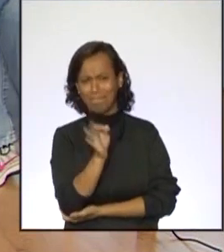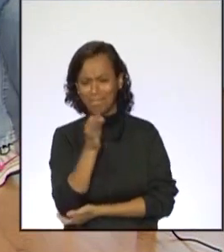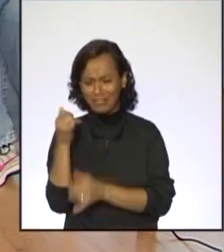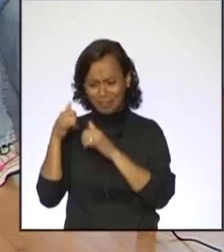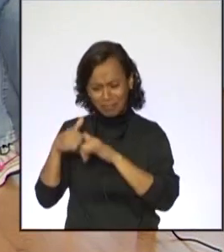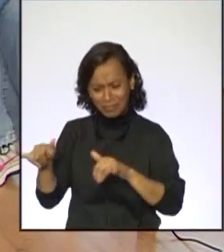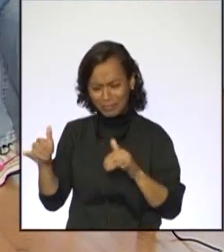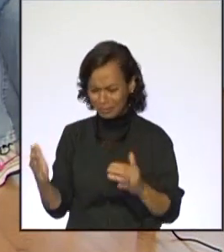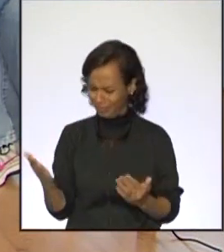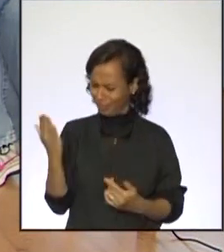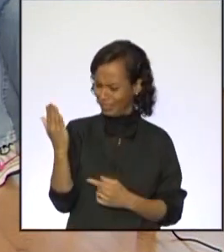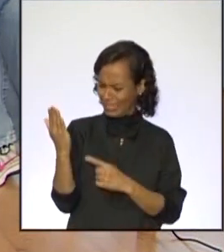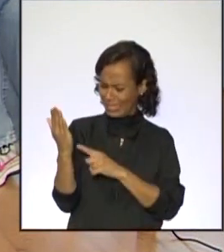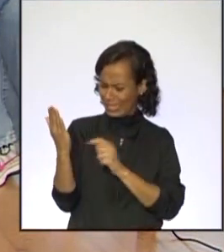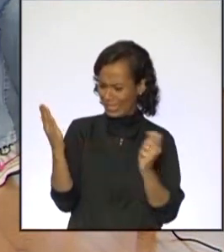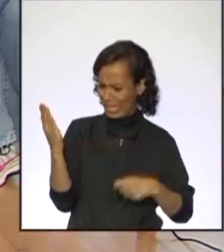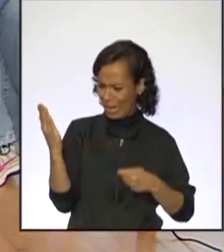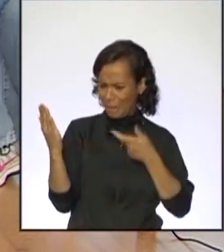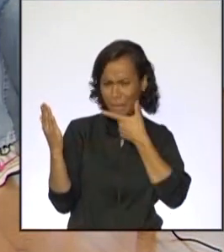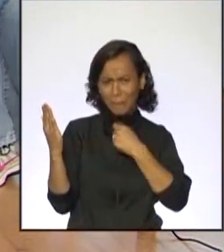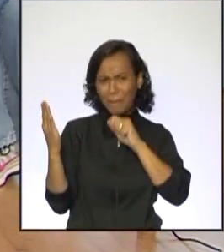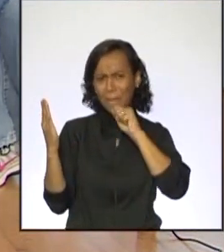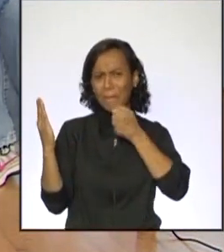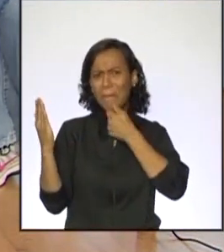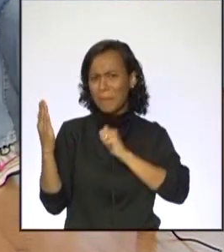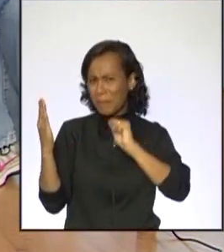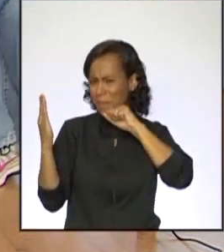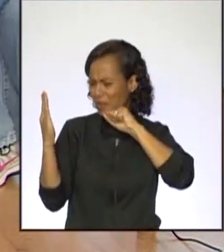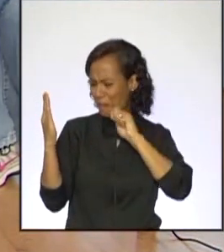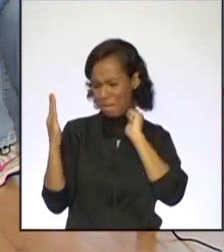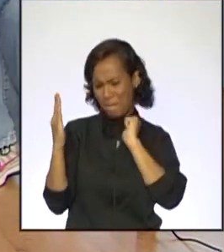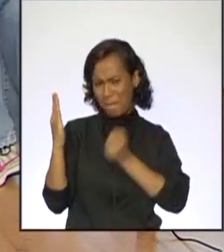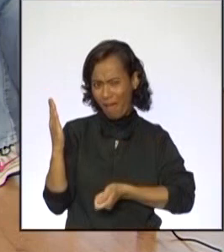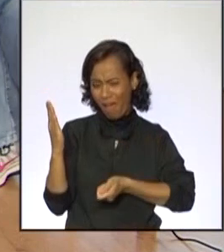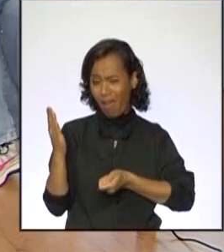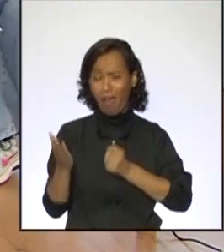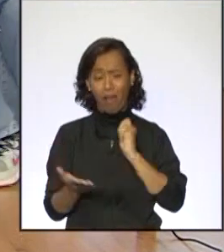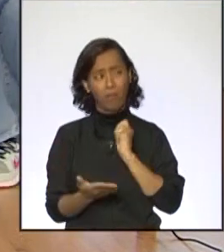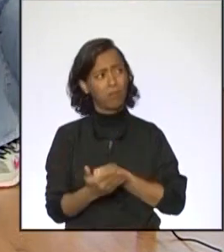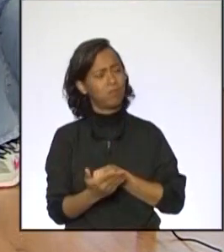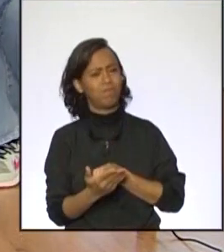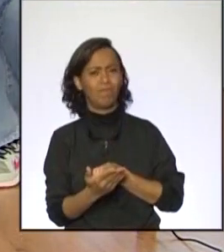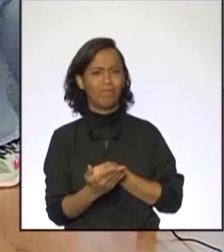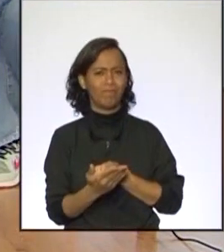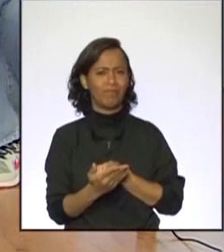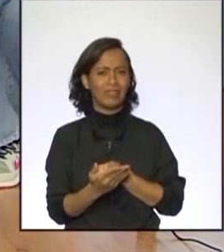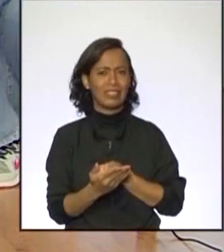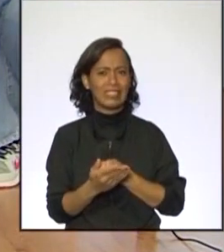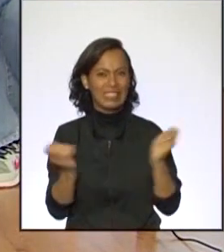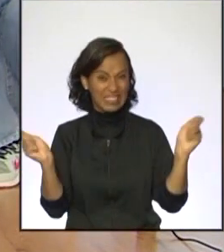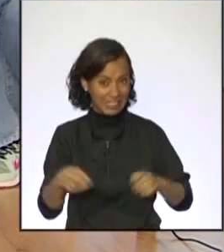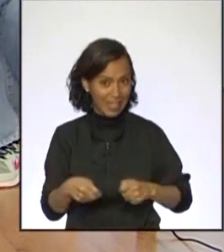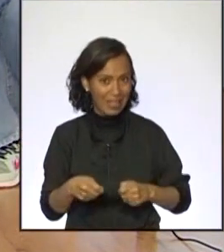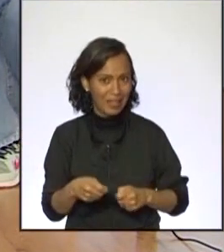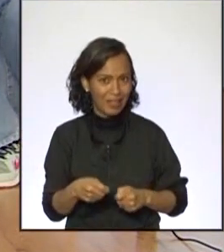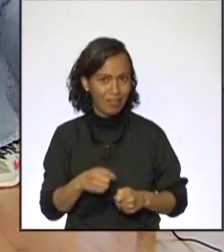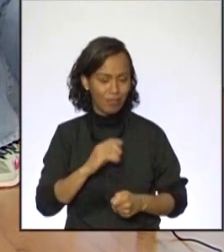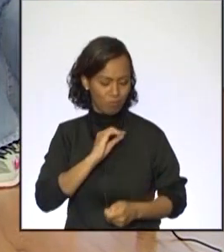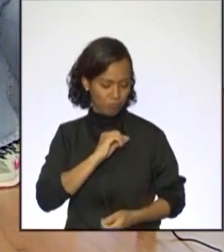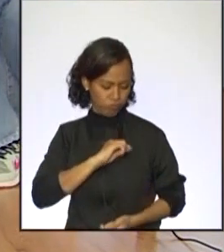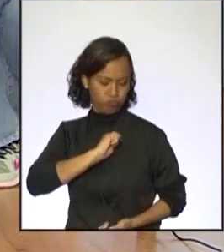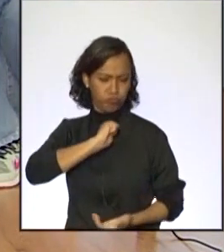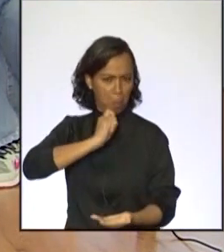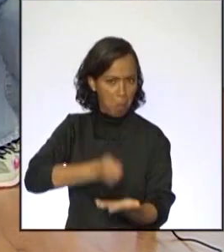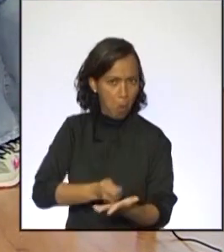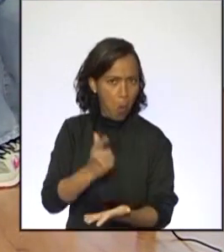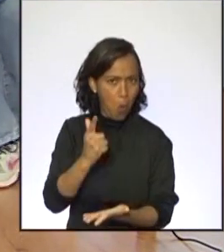Então, cabe no bolso dos pais. Caber no bolso é uma expressão, Bem né, que a gente interessante. usa, é bem, eu acho